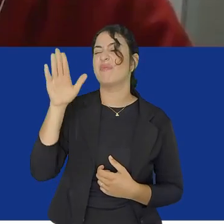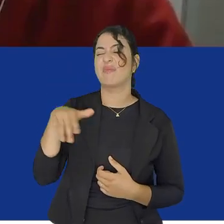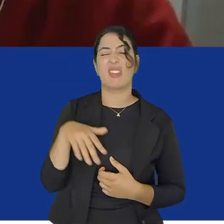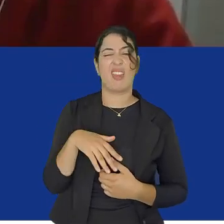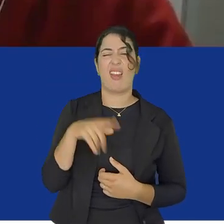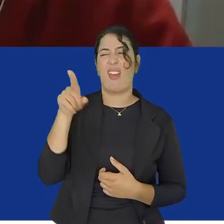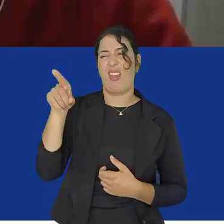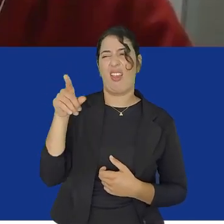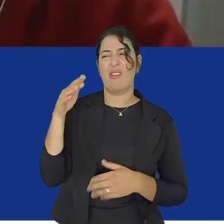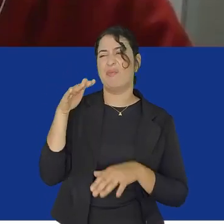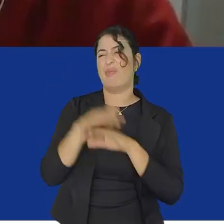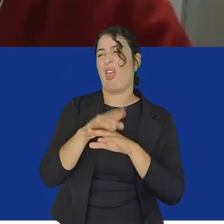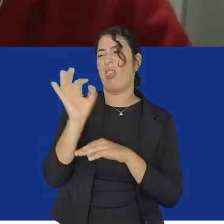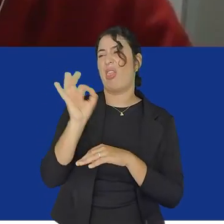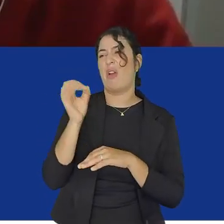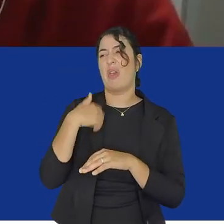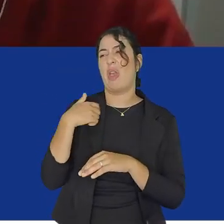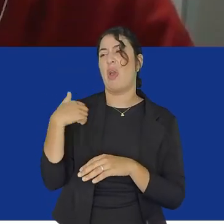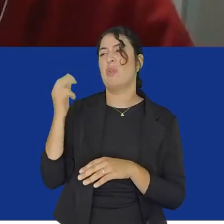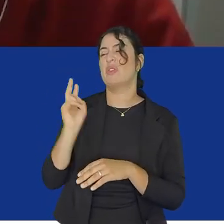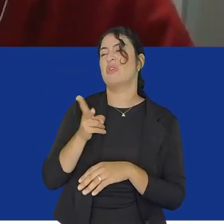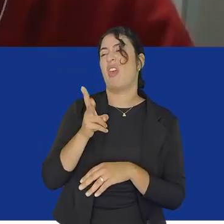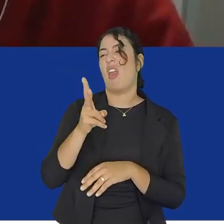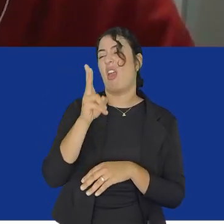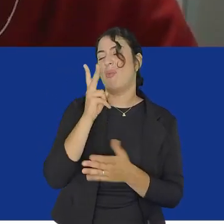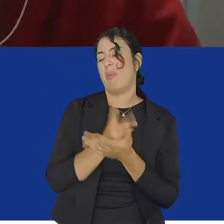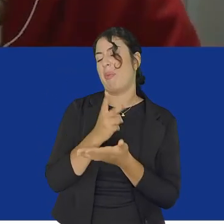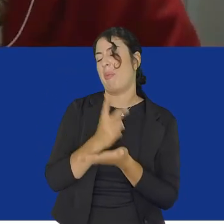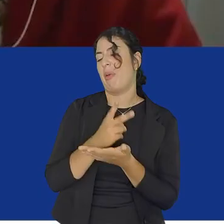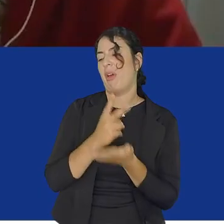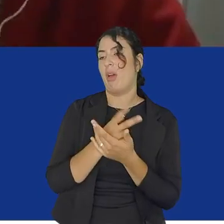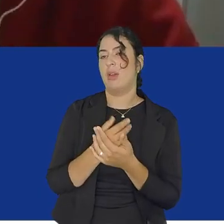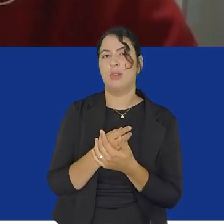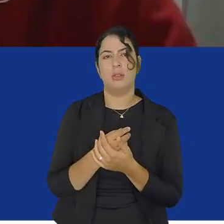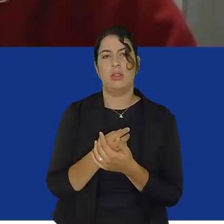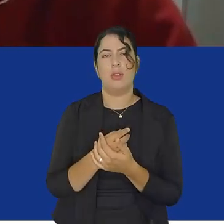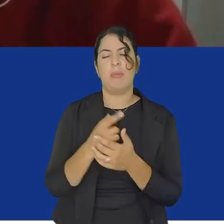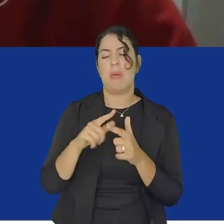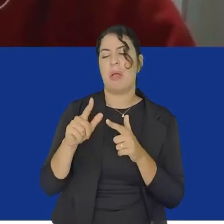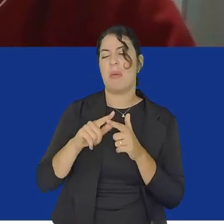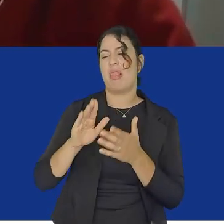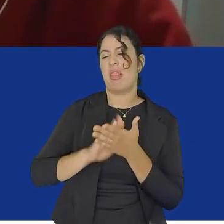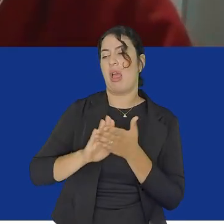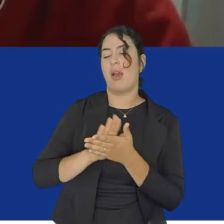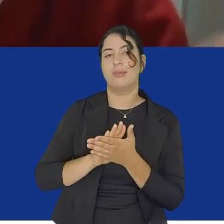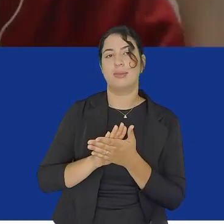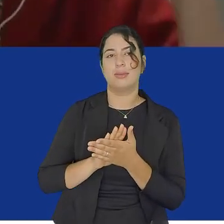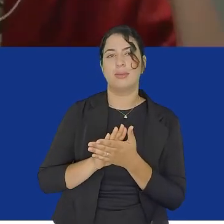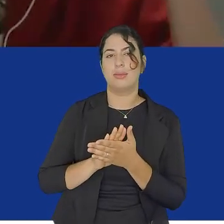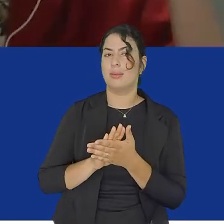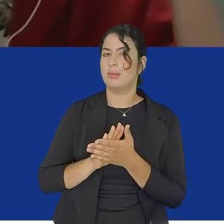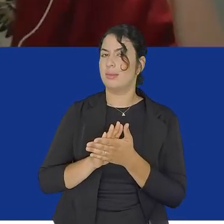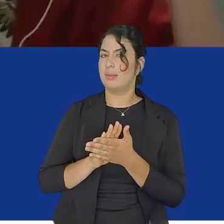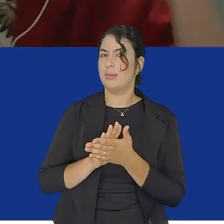fiz isso e nunca teve problema. Não teve problema para quem? Para você? Né? Como é que isso chegava em outras pessoas?